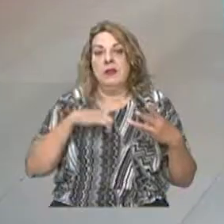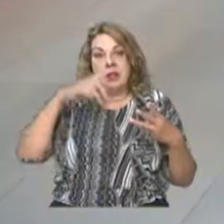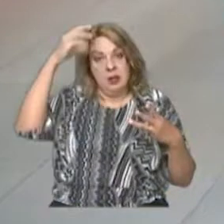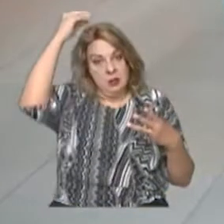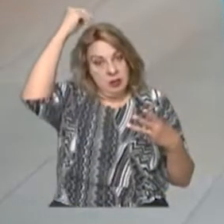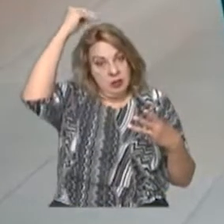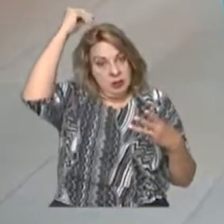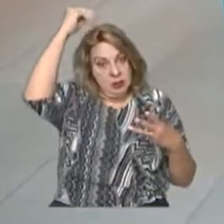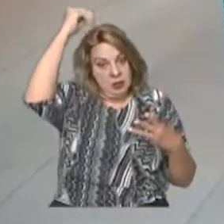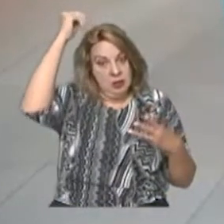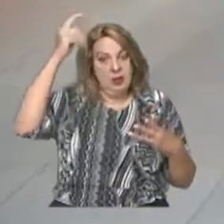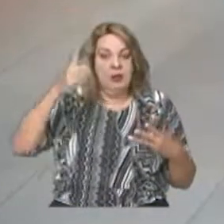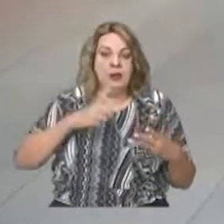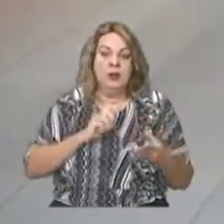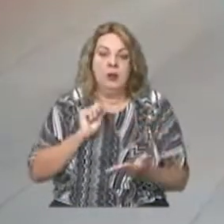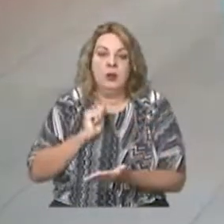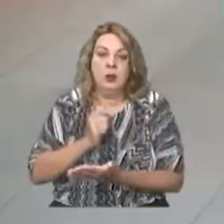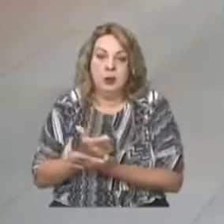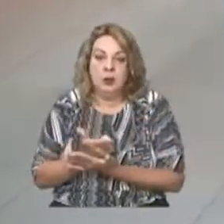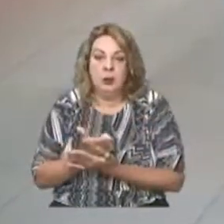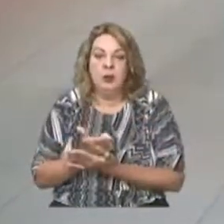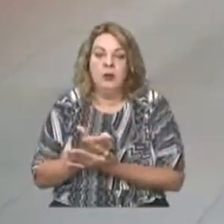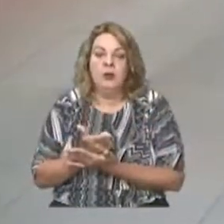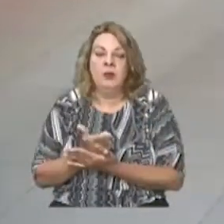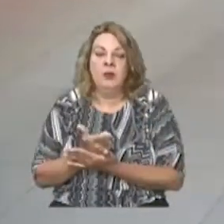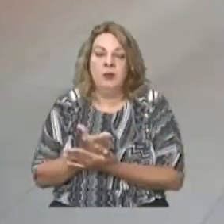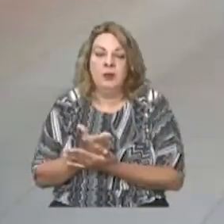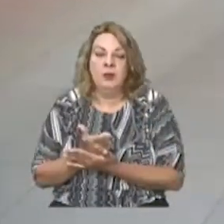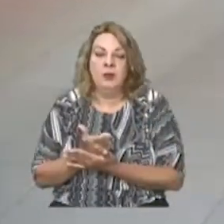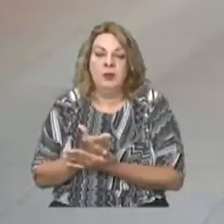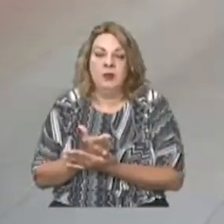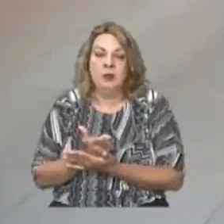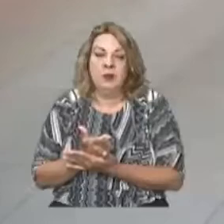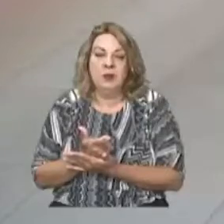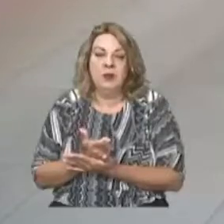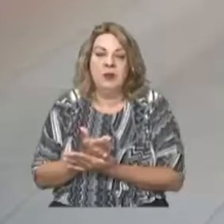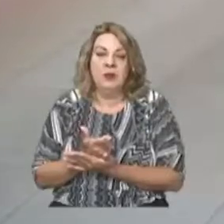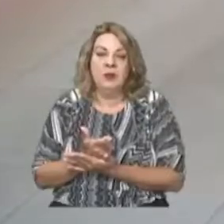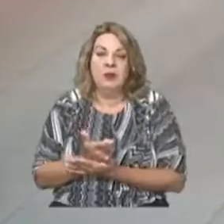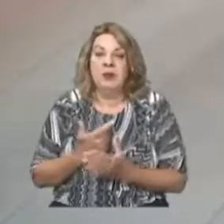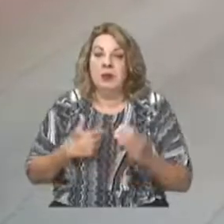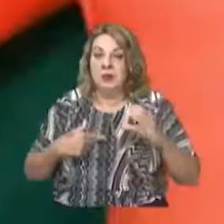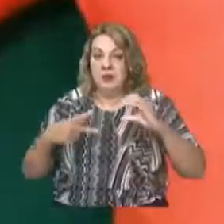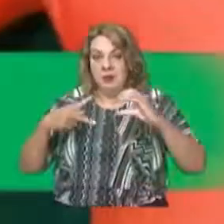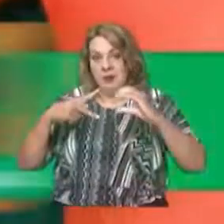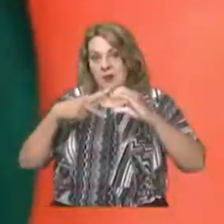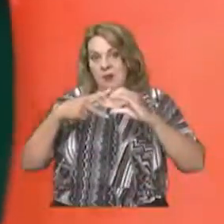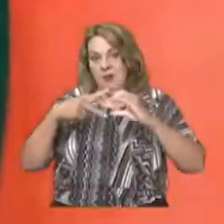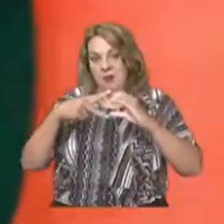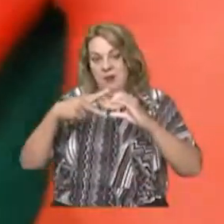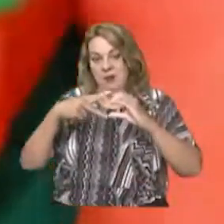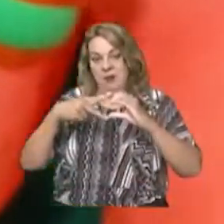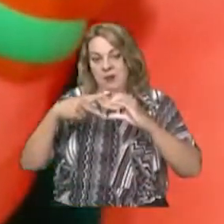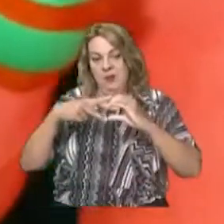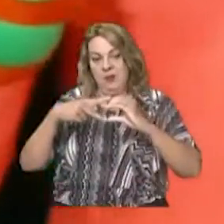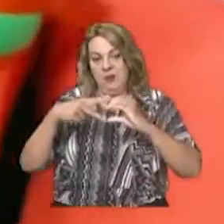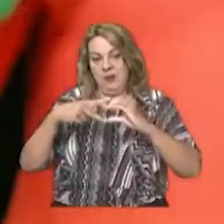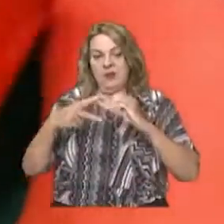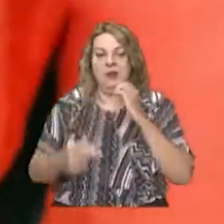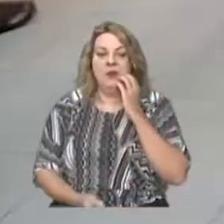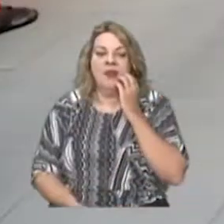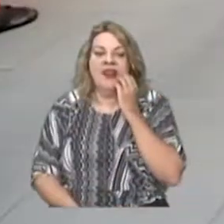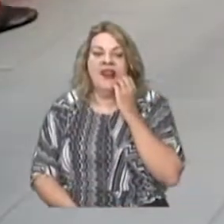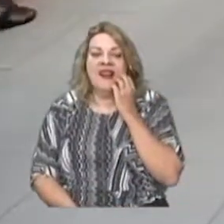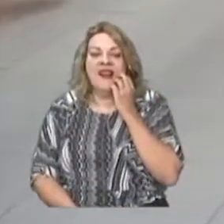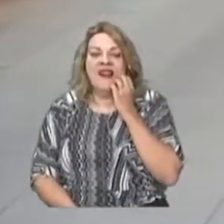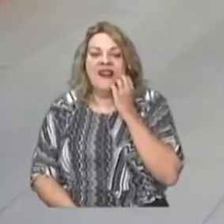dividiu. Garantiu seu Caju Cap com a promotora pé-quente a Grazi, do Shopping Prêmio. Venha você também ser o próximo